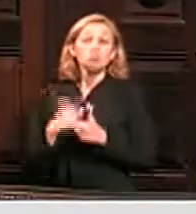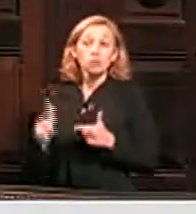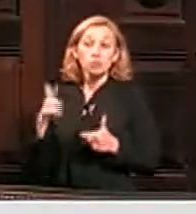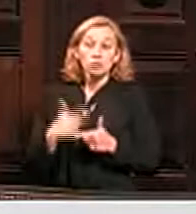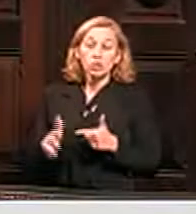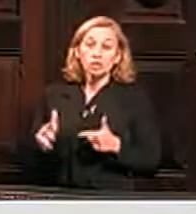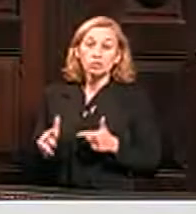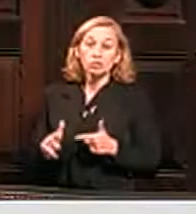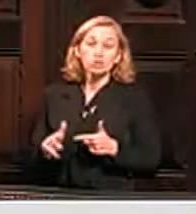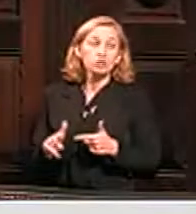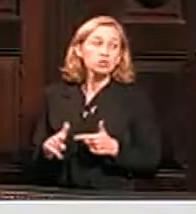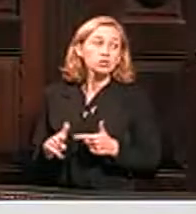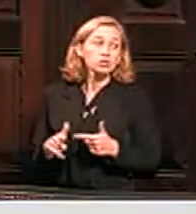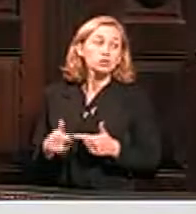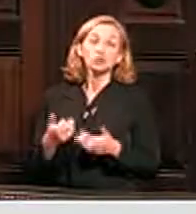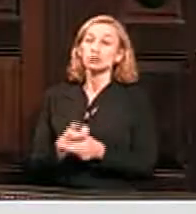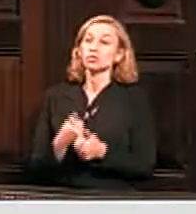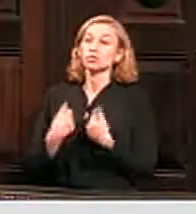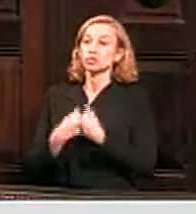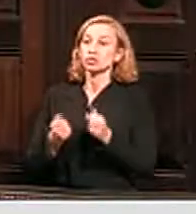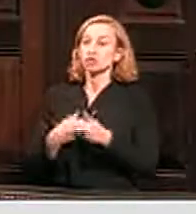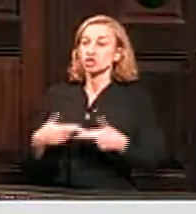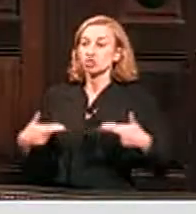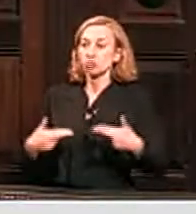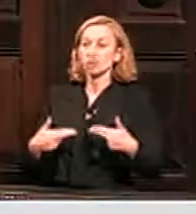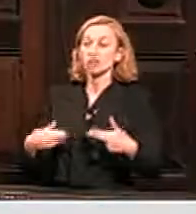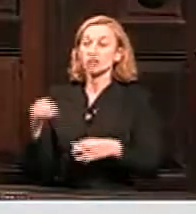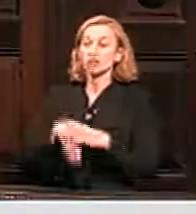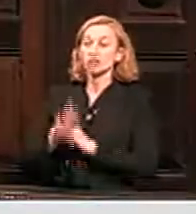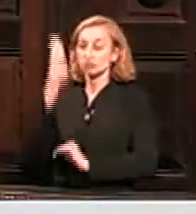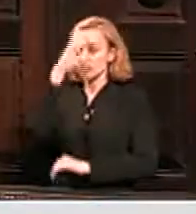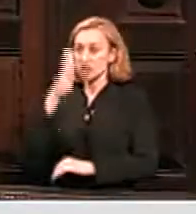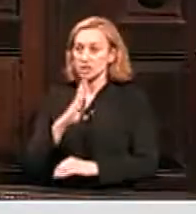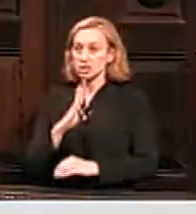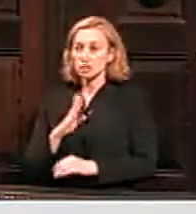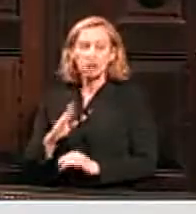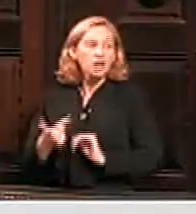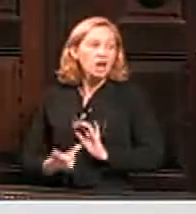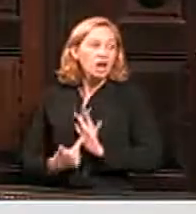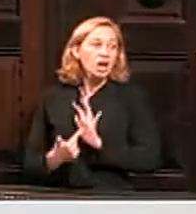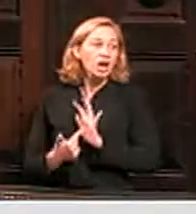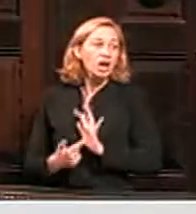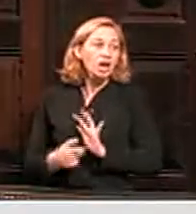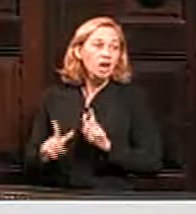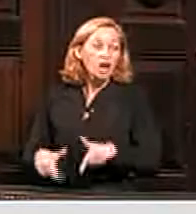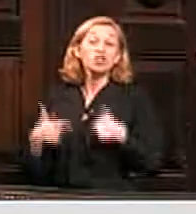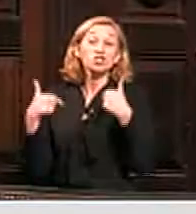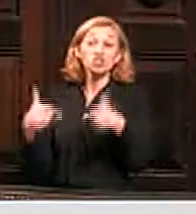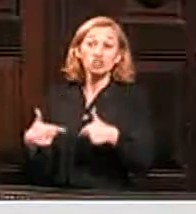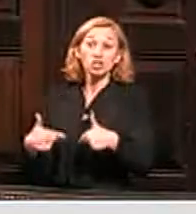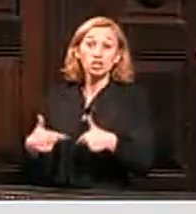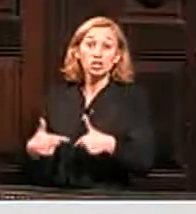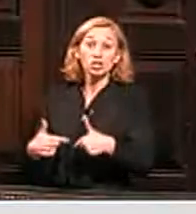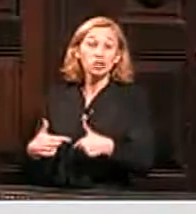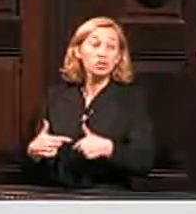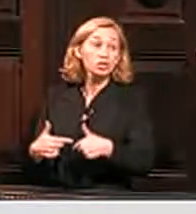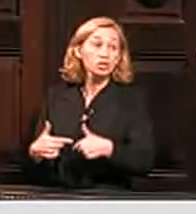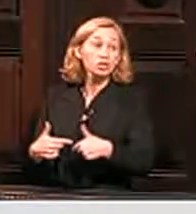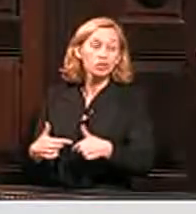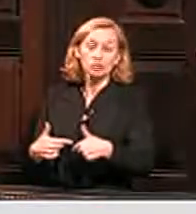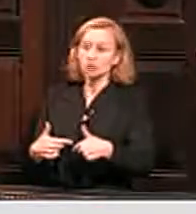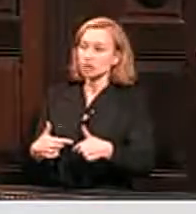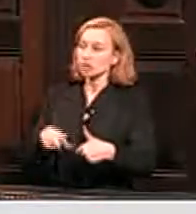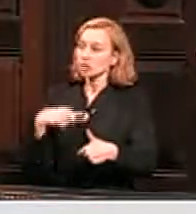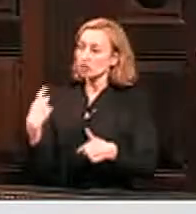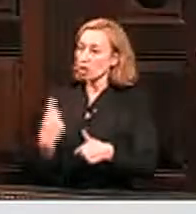dos transportes que há no Brasil e tratá-la com a soberania que tem enquanto poder.